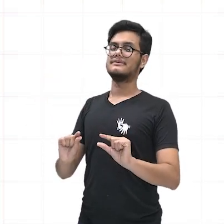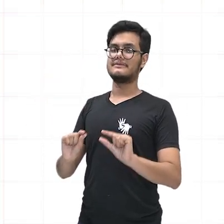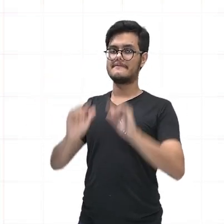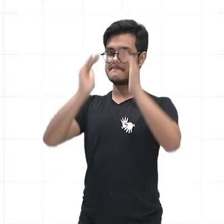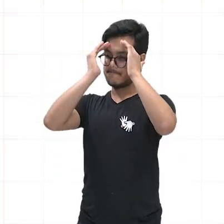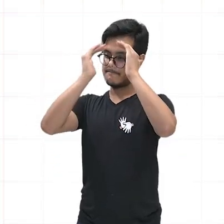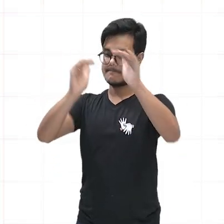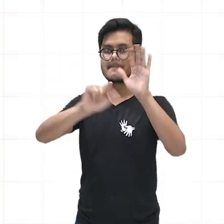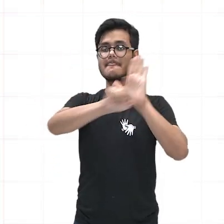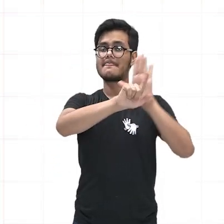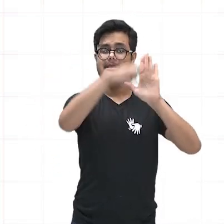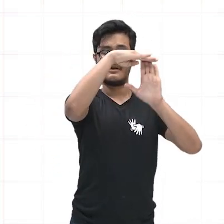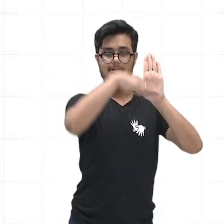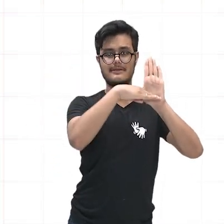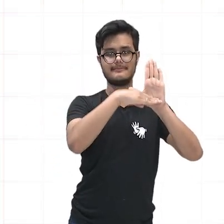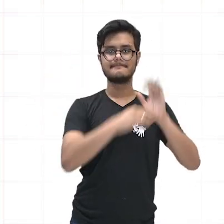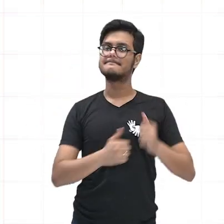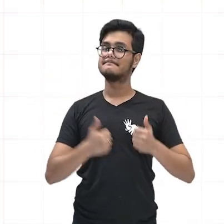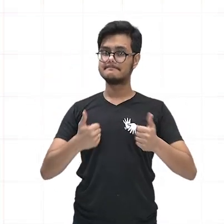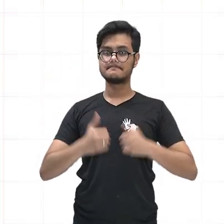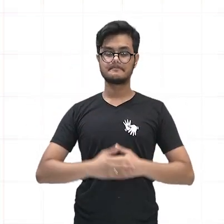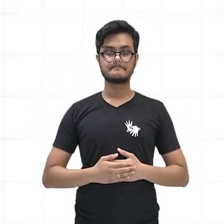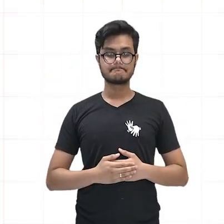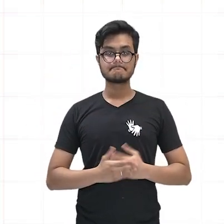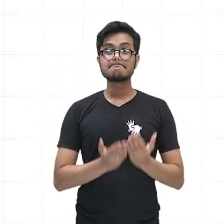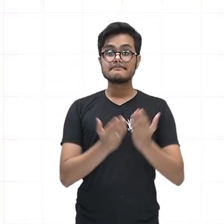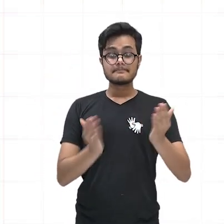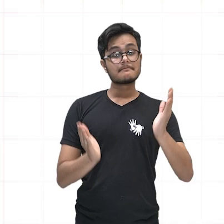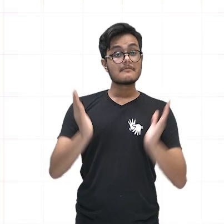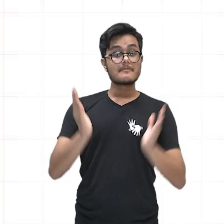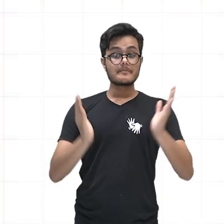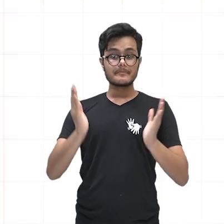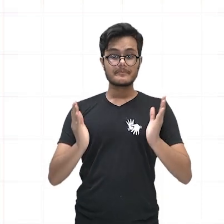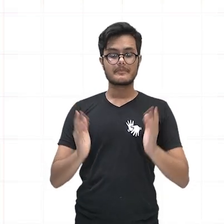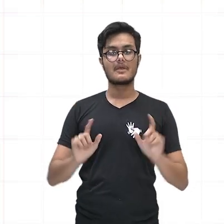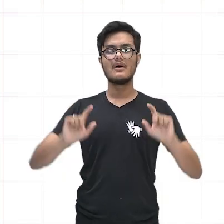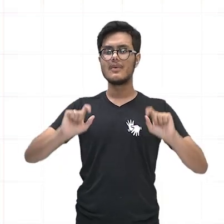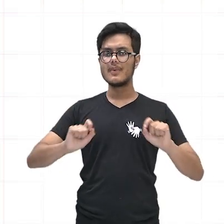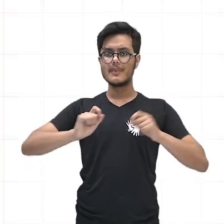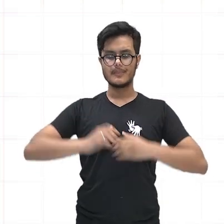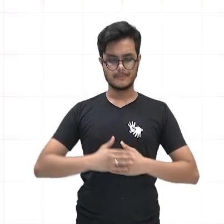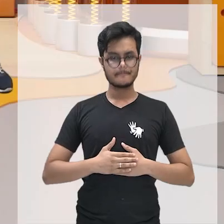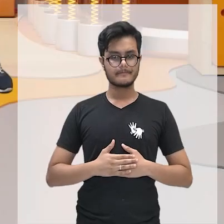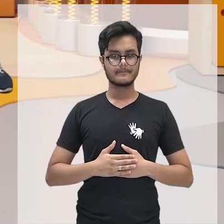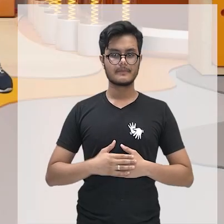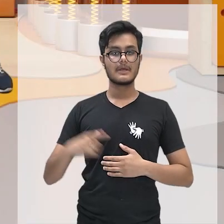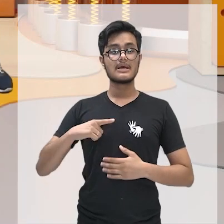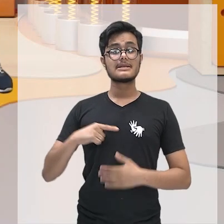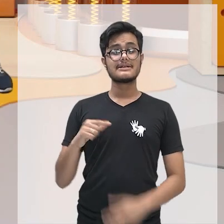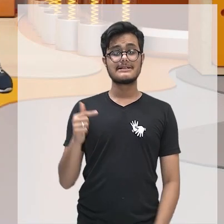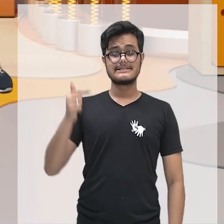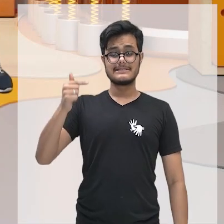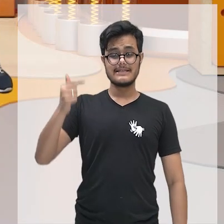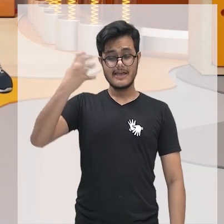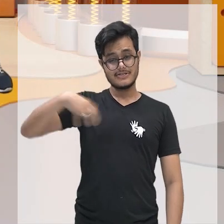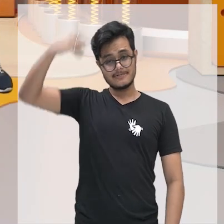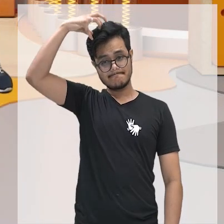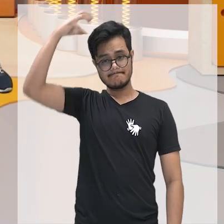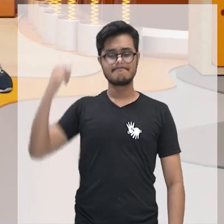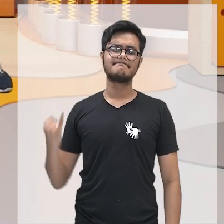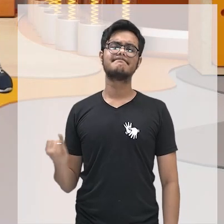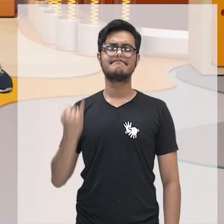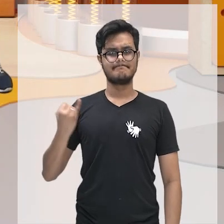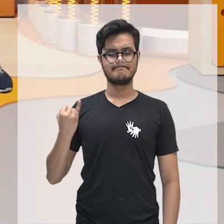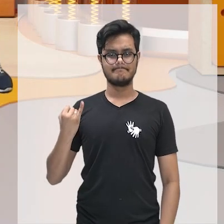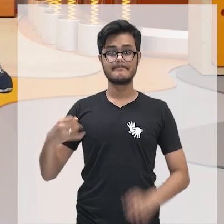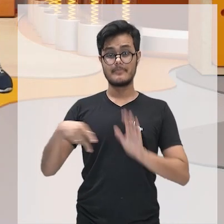pela Assembleia tá E aí durante este período nós vamos ter aí sete reis que vão compor a